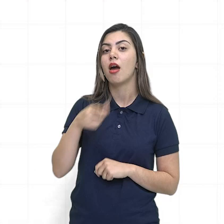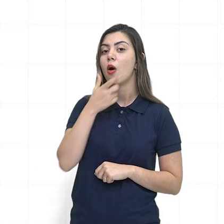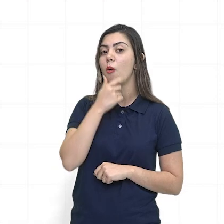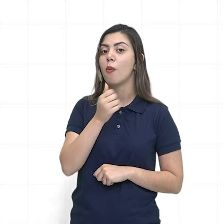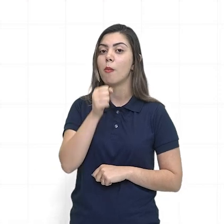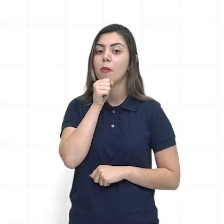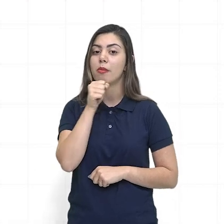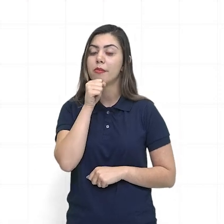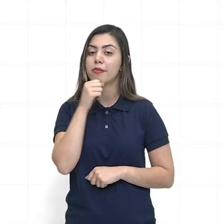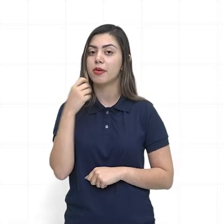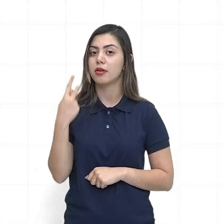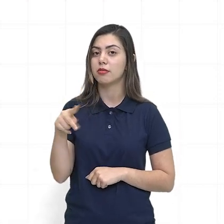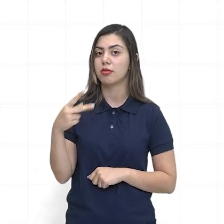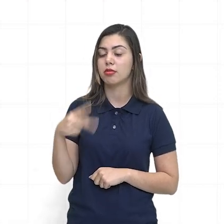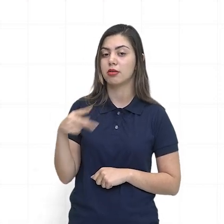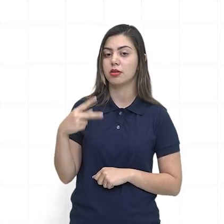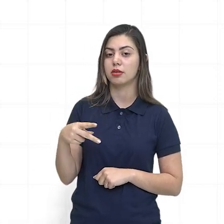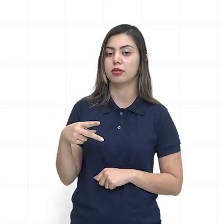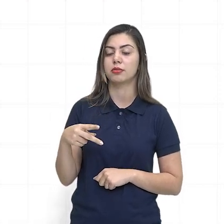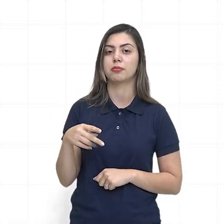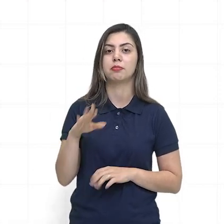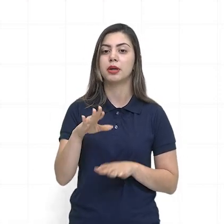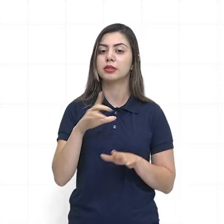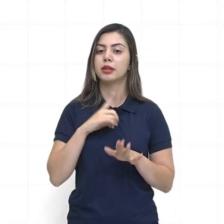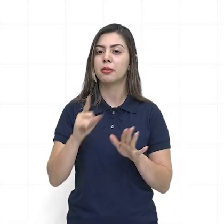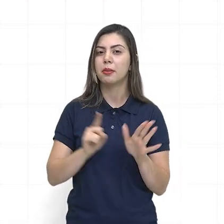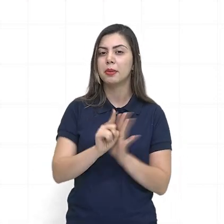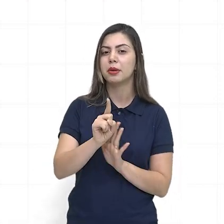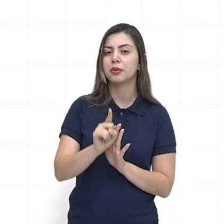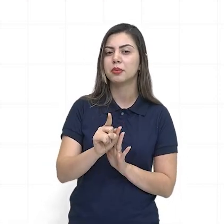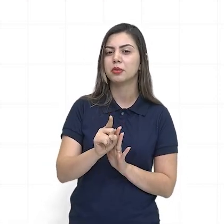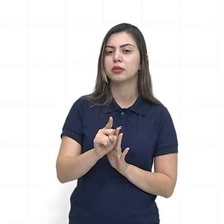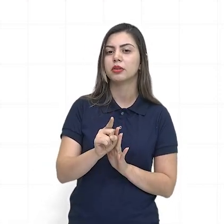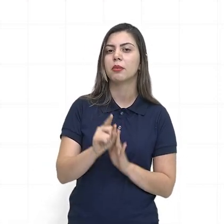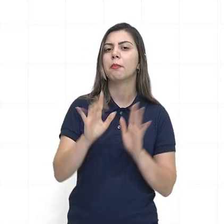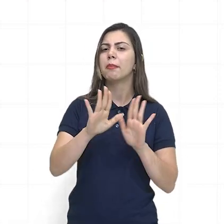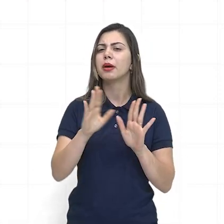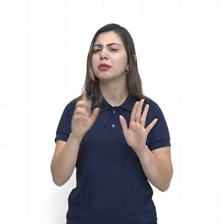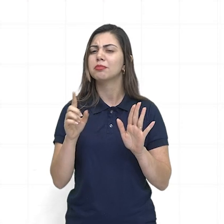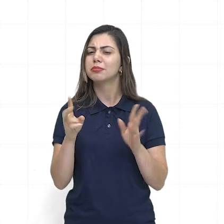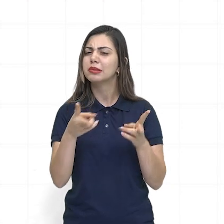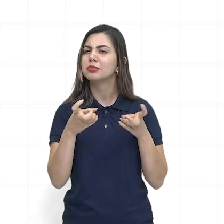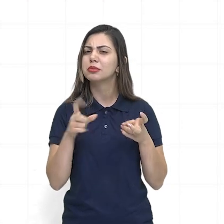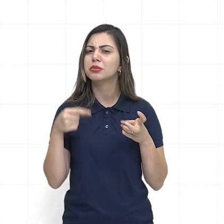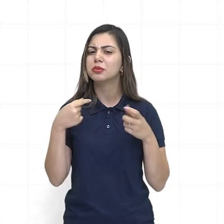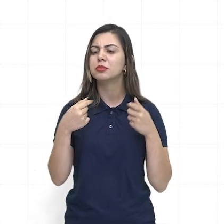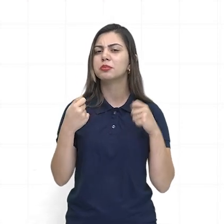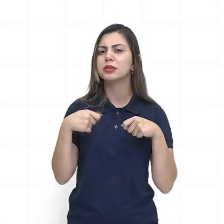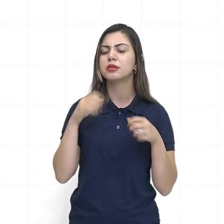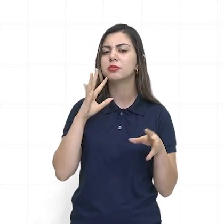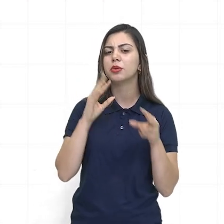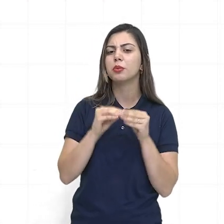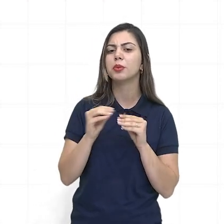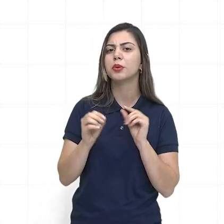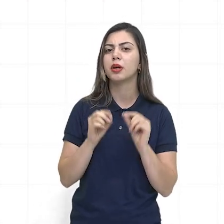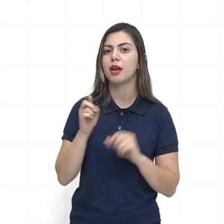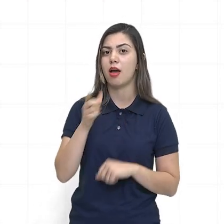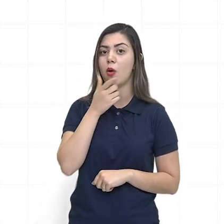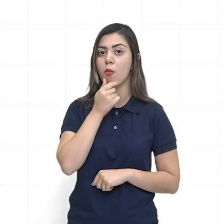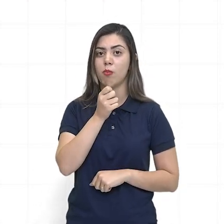né? E agora está sendo perguntado, mas o que nós temos que entender? Olha, que o avô